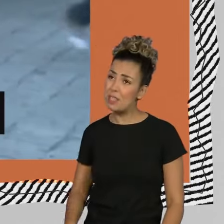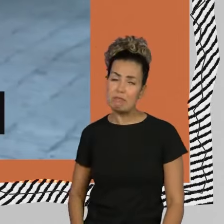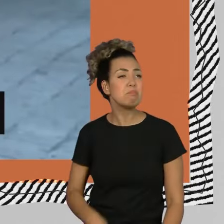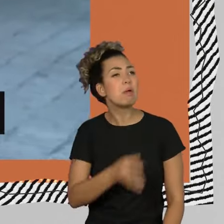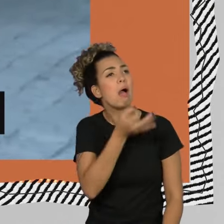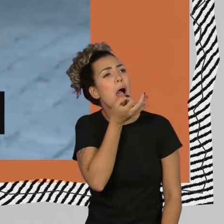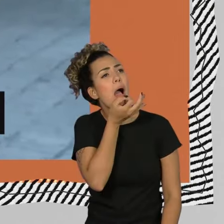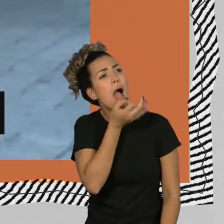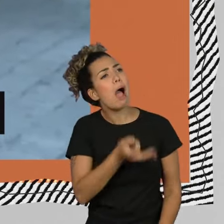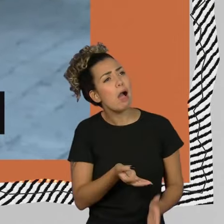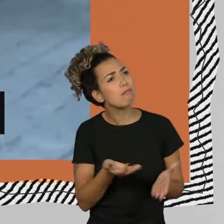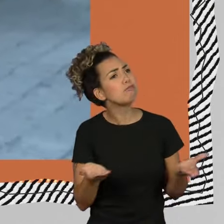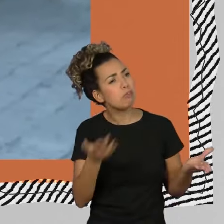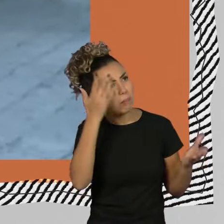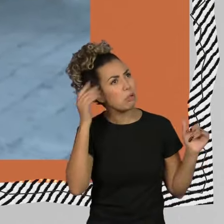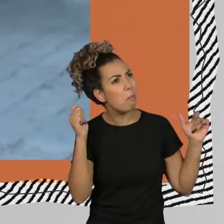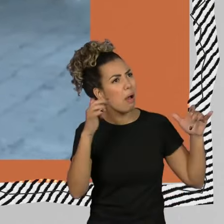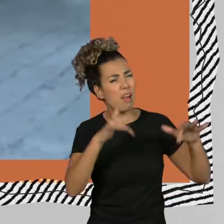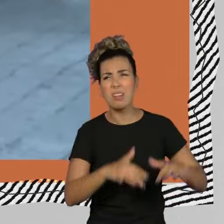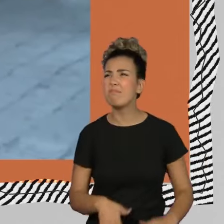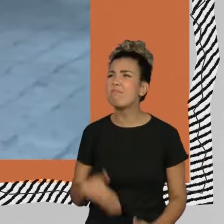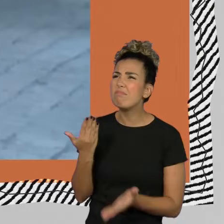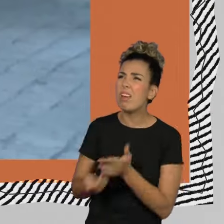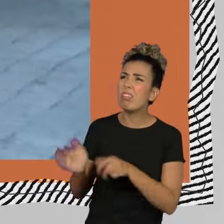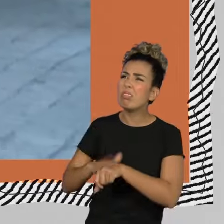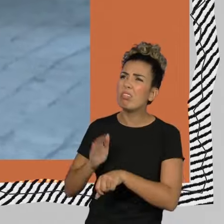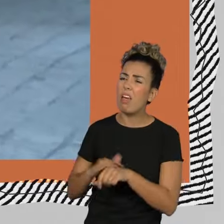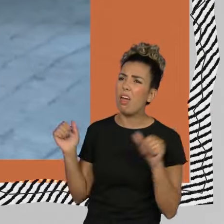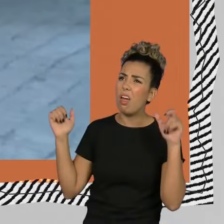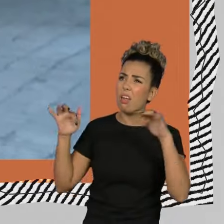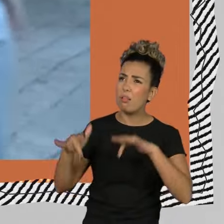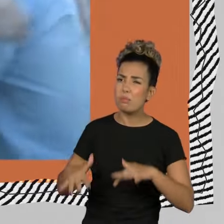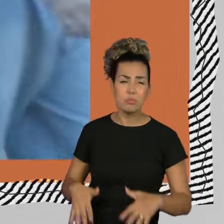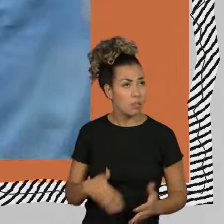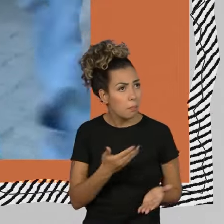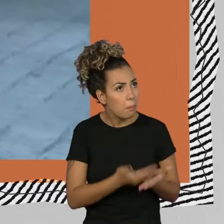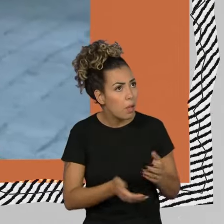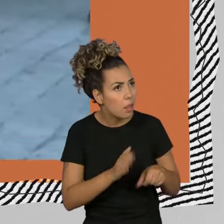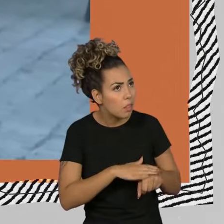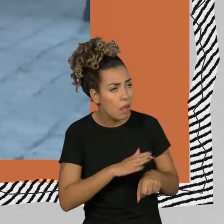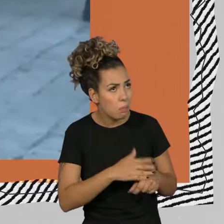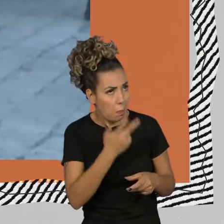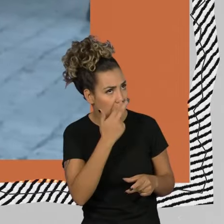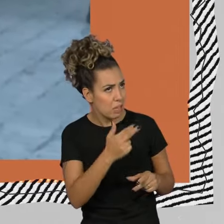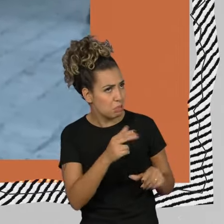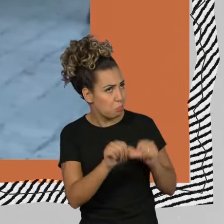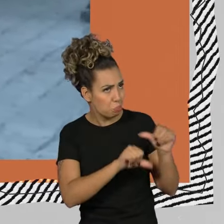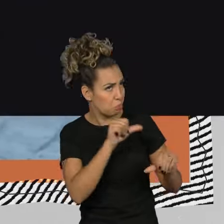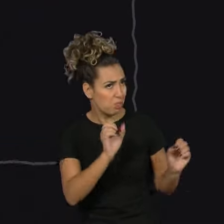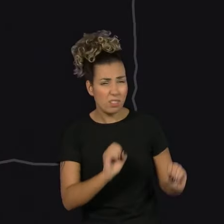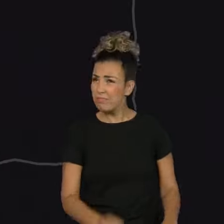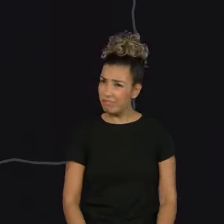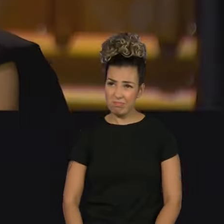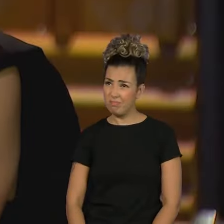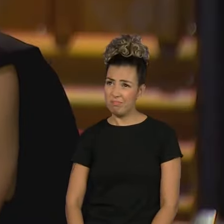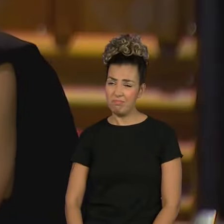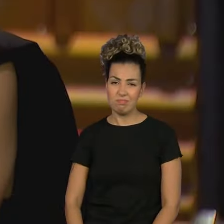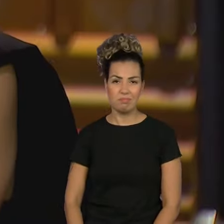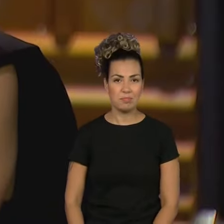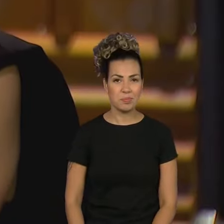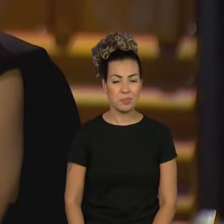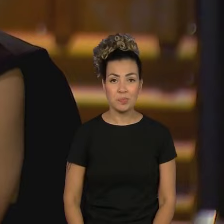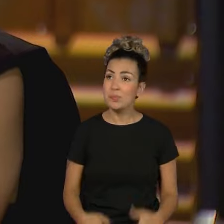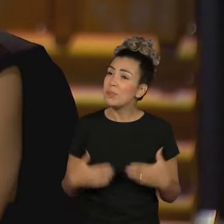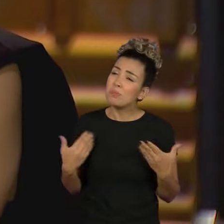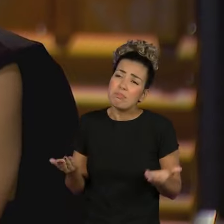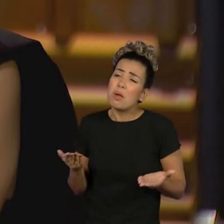acha desse povo todo reunido aqui uma perda de tempo perda de tempo não vai mudar nada não olhando para